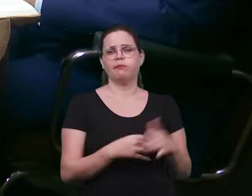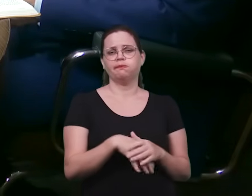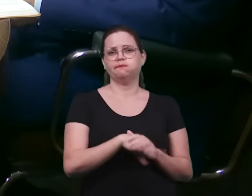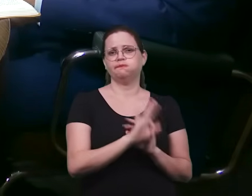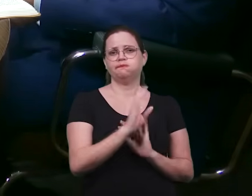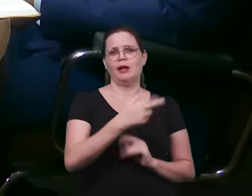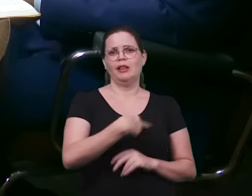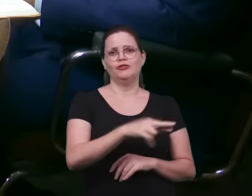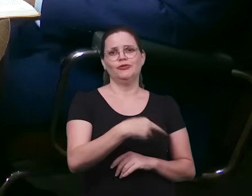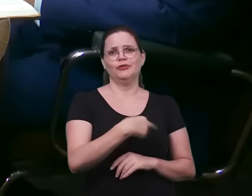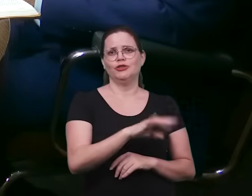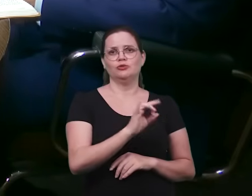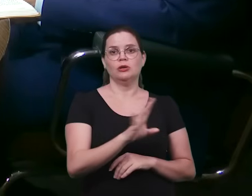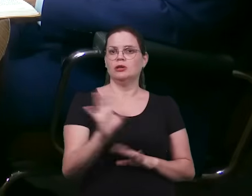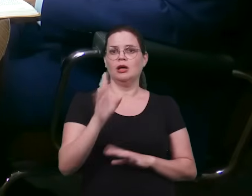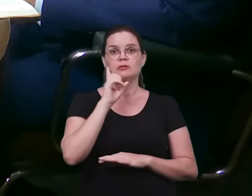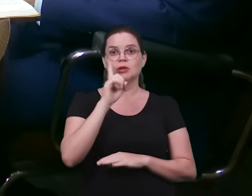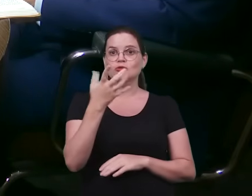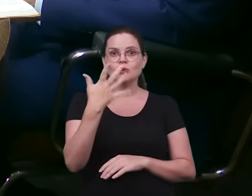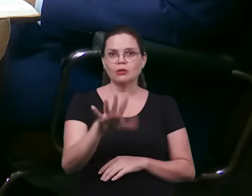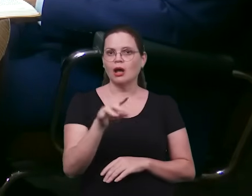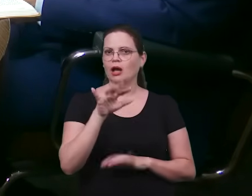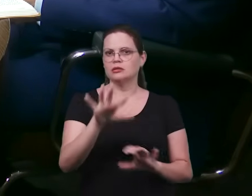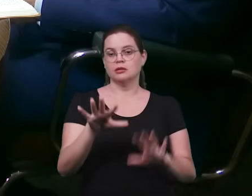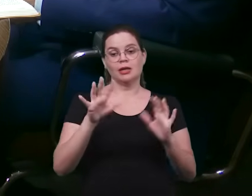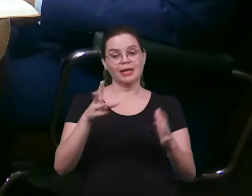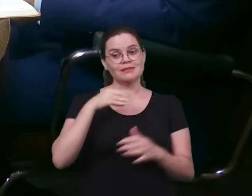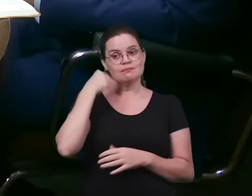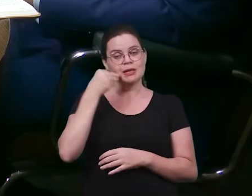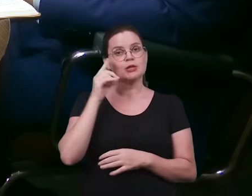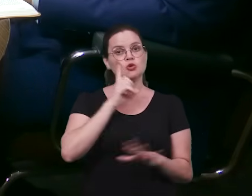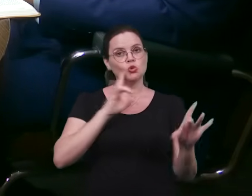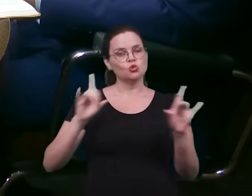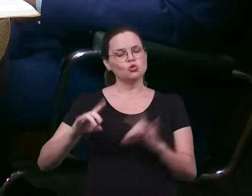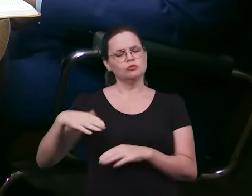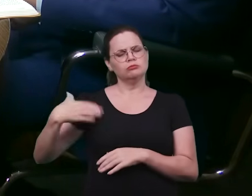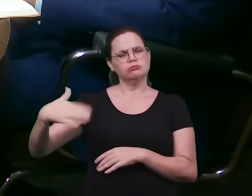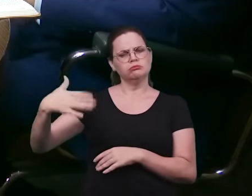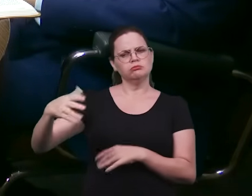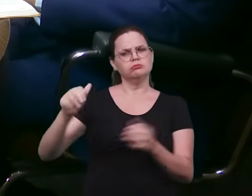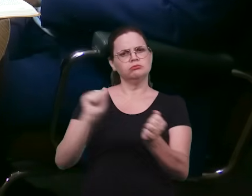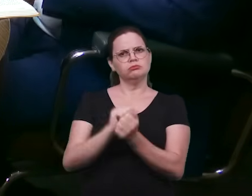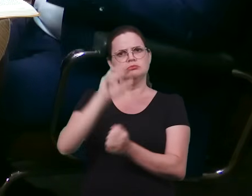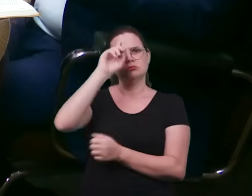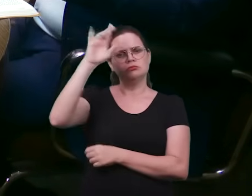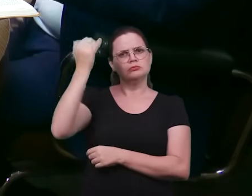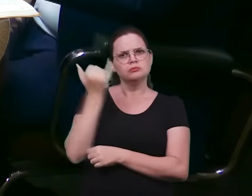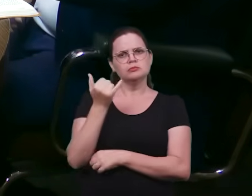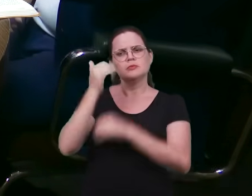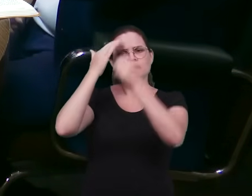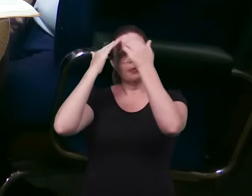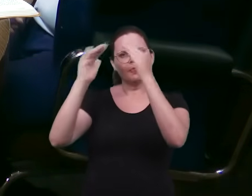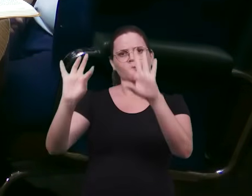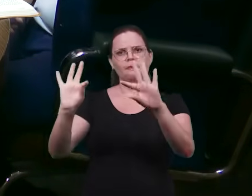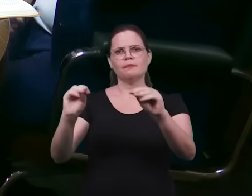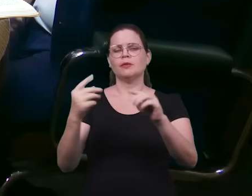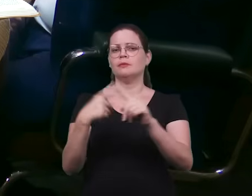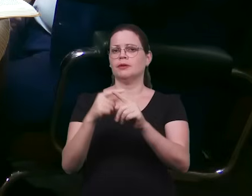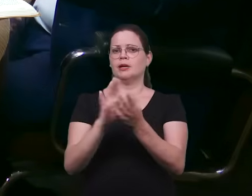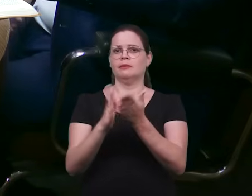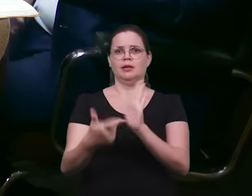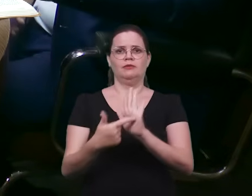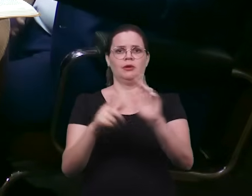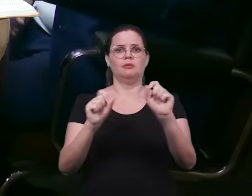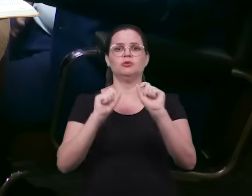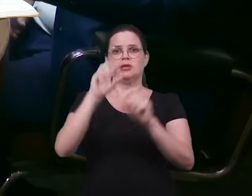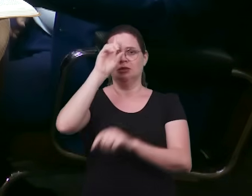algo litúrgico apenas, e não é isso que o Senhor quer uma experiência com Ele. E a Bíblia diz que